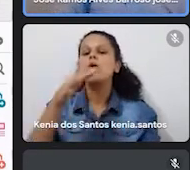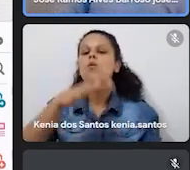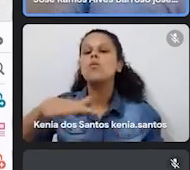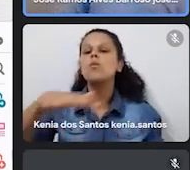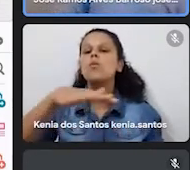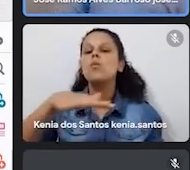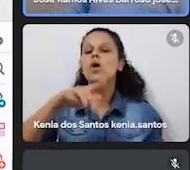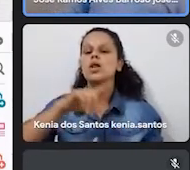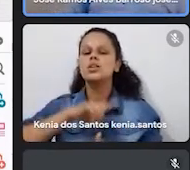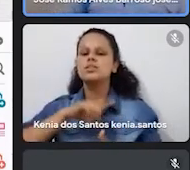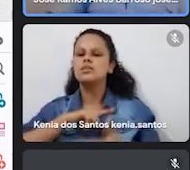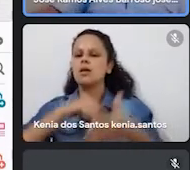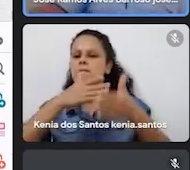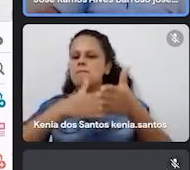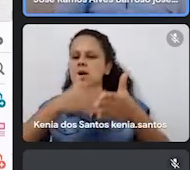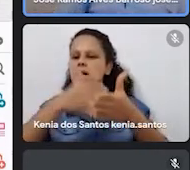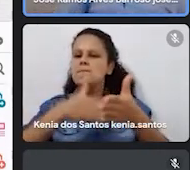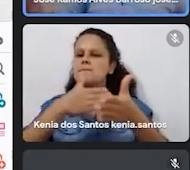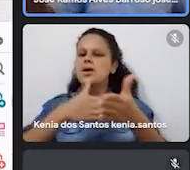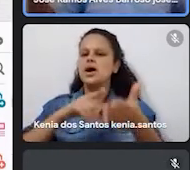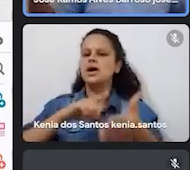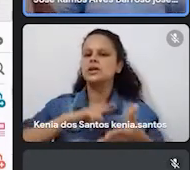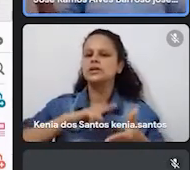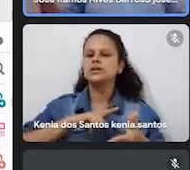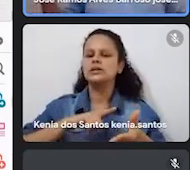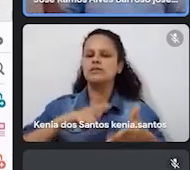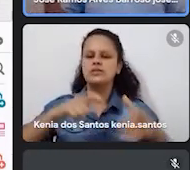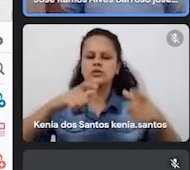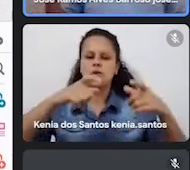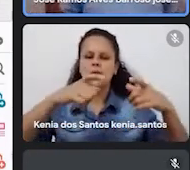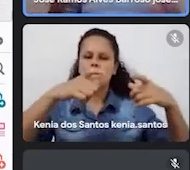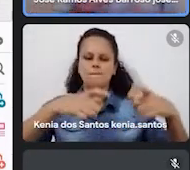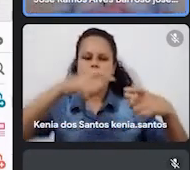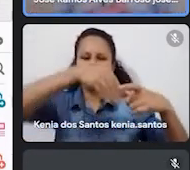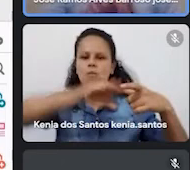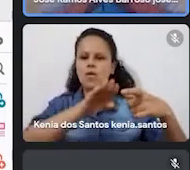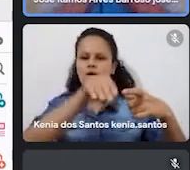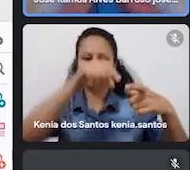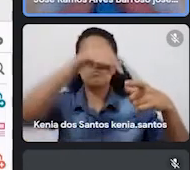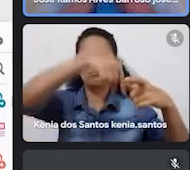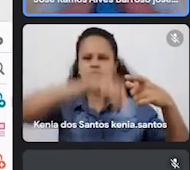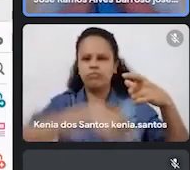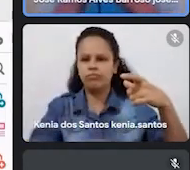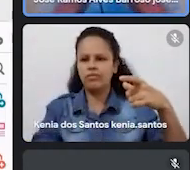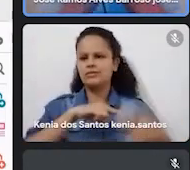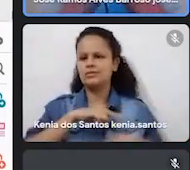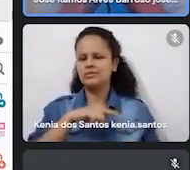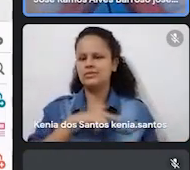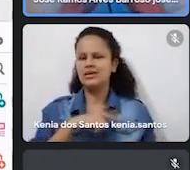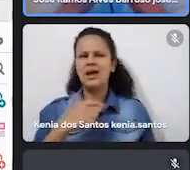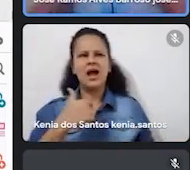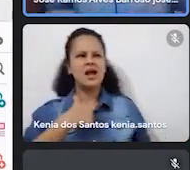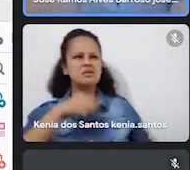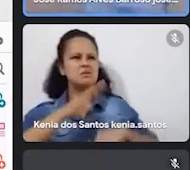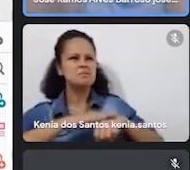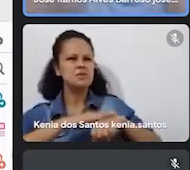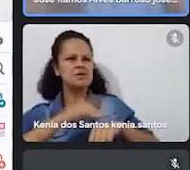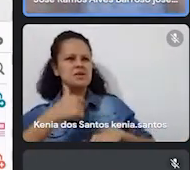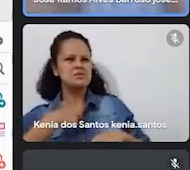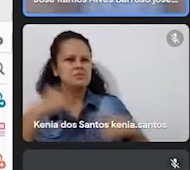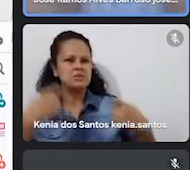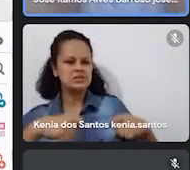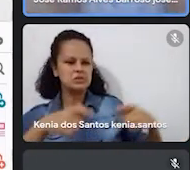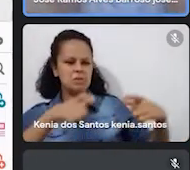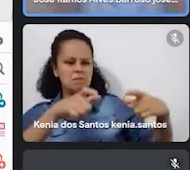algum obstáculo. Tem um buraco ali, eu vou... Gente, mas eu vou ter que tapar um buraco para fazer um serviço